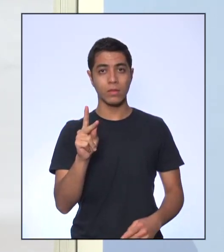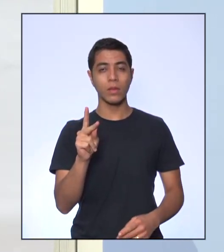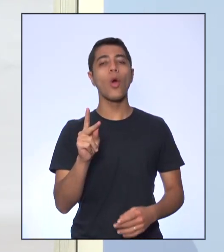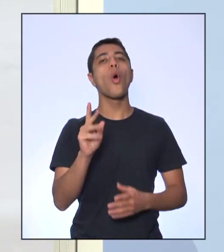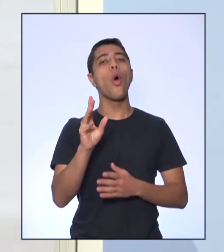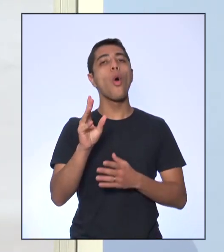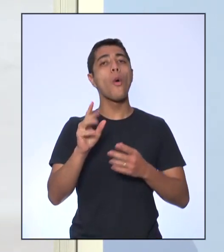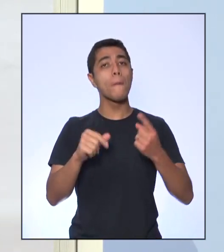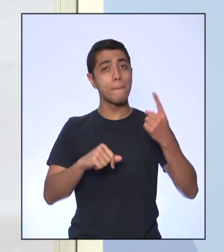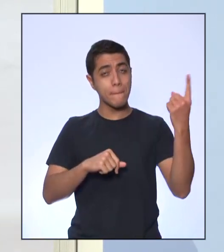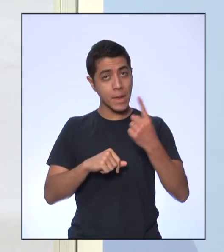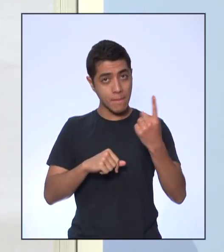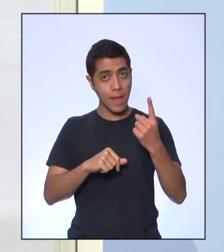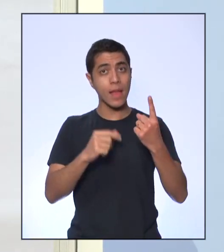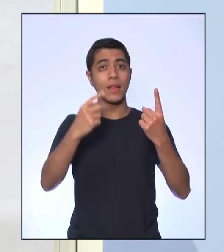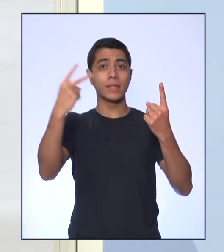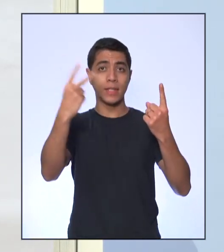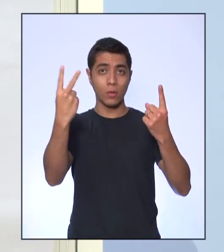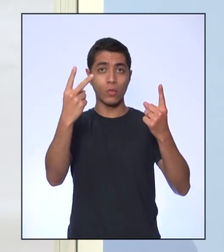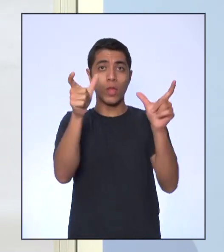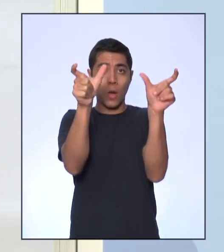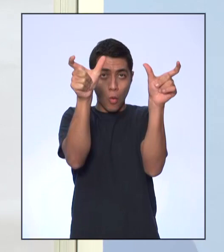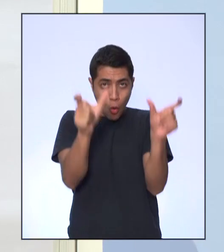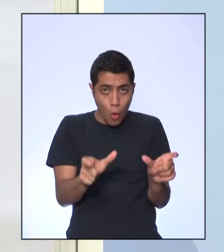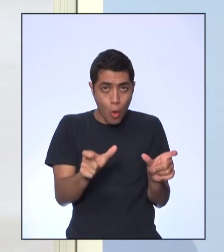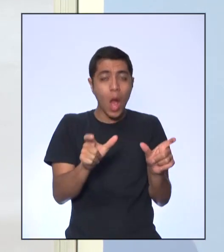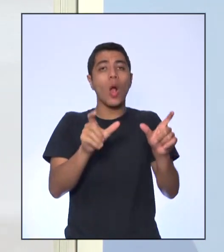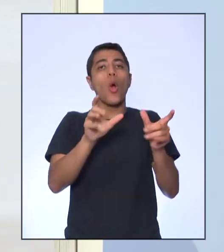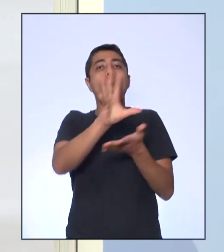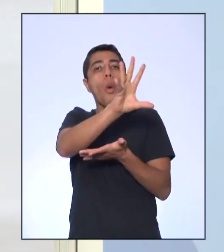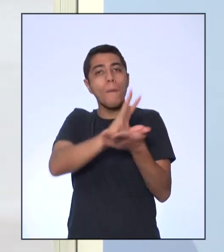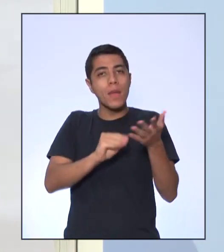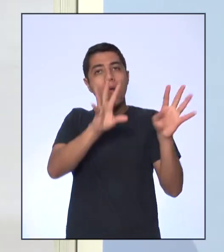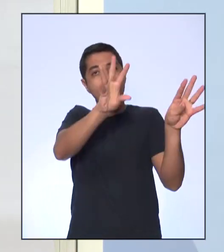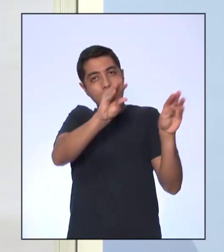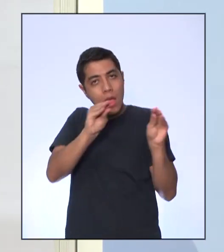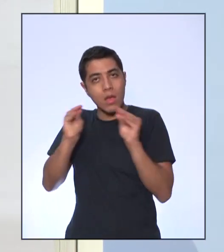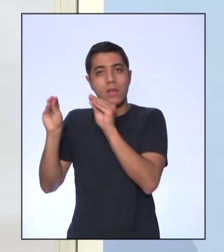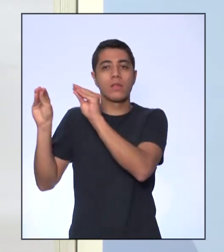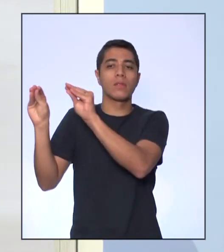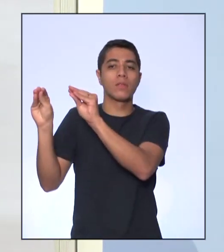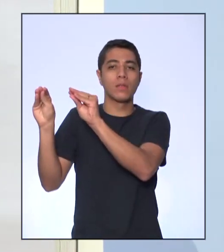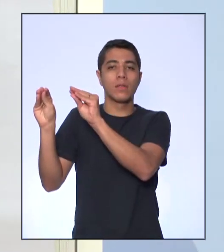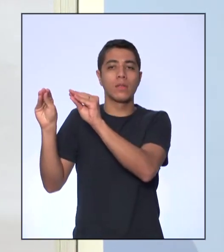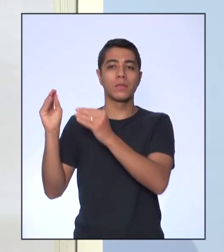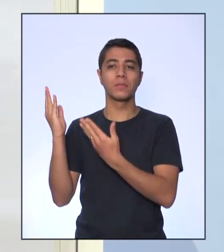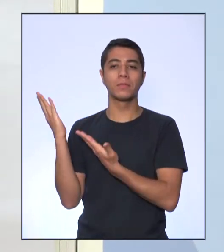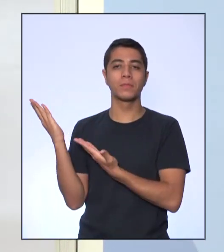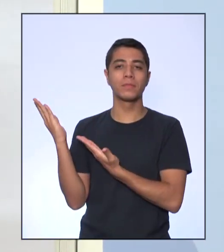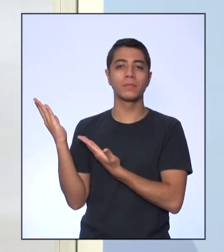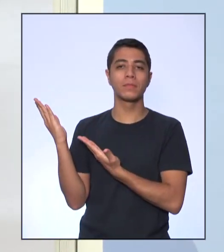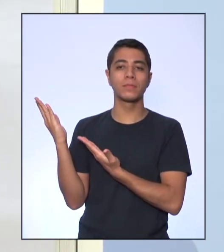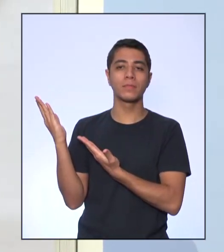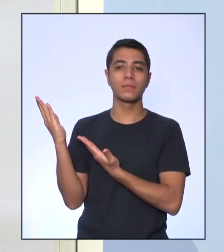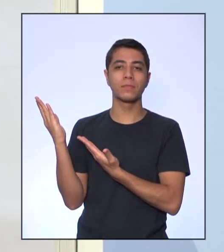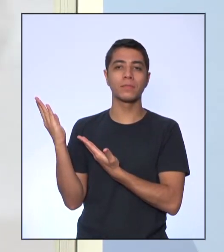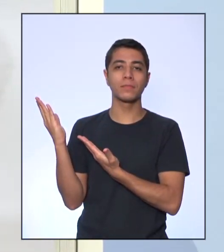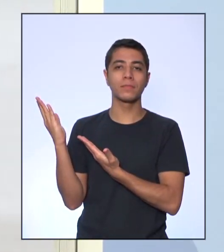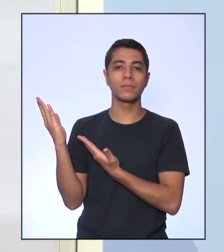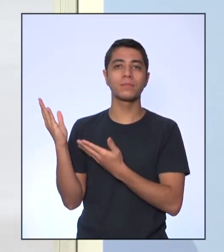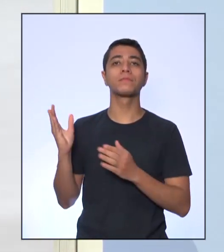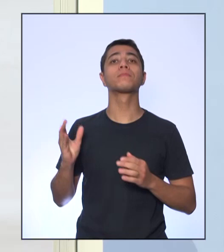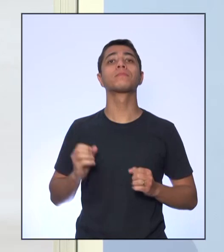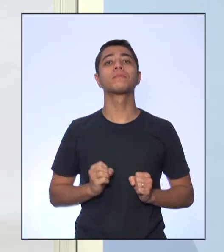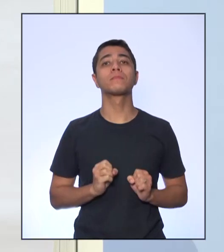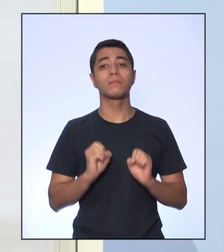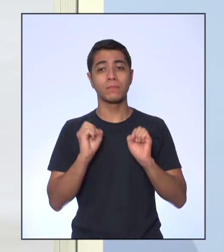ali, ó, 2, 0, menos 2, copia 1, menos 3 e menos